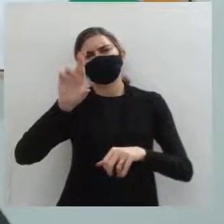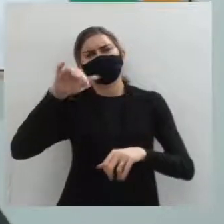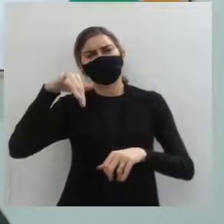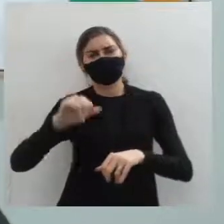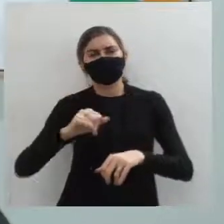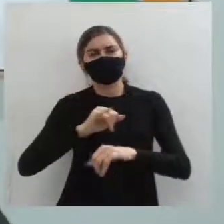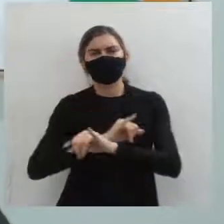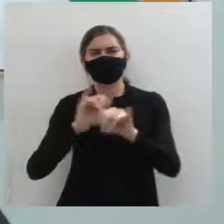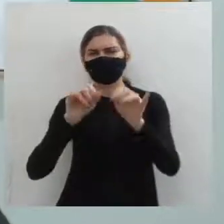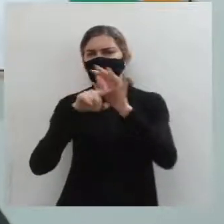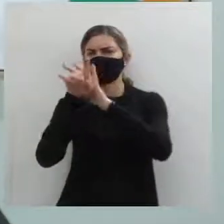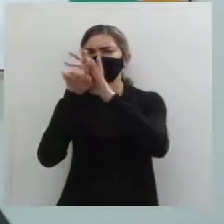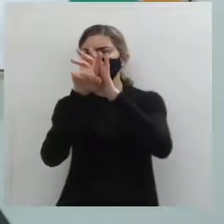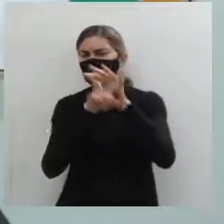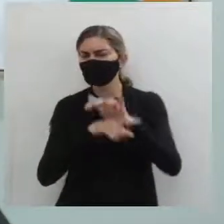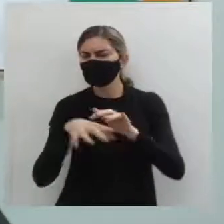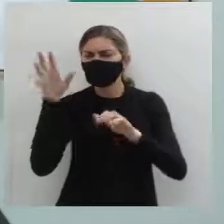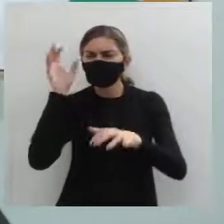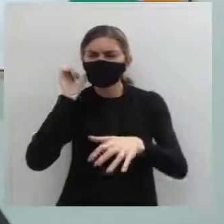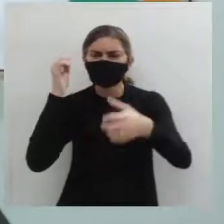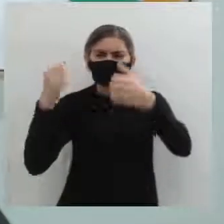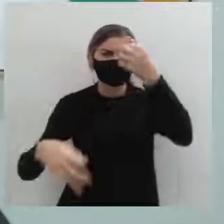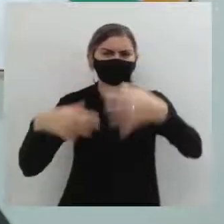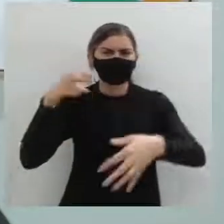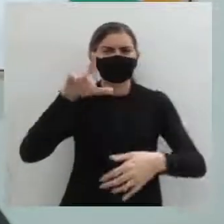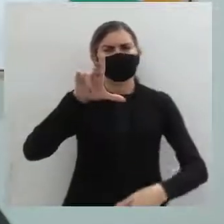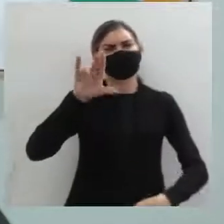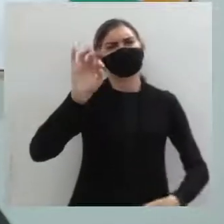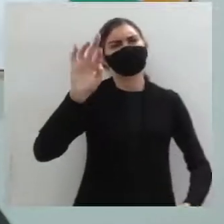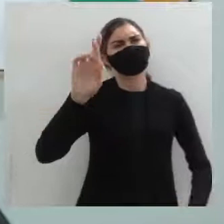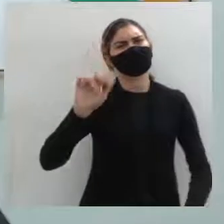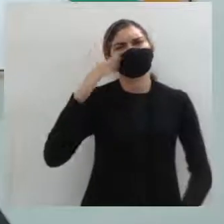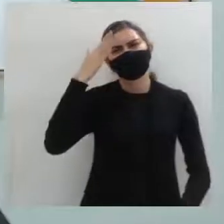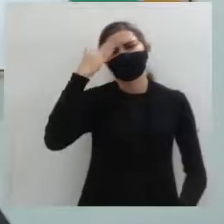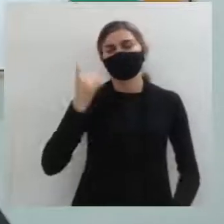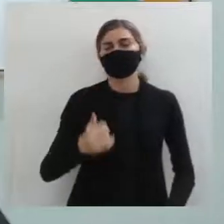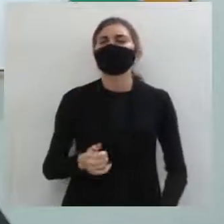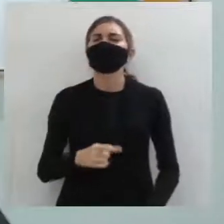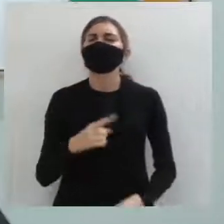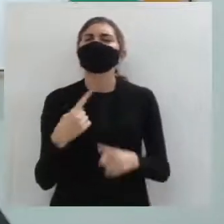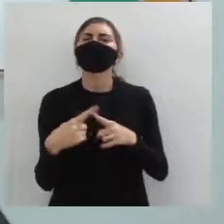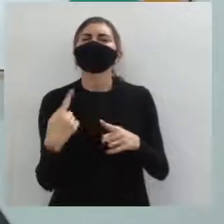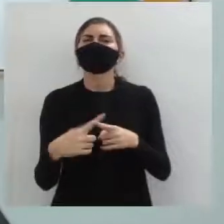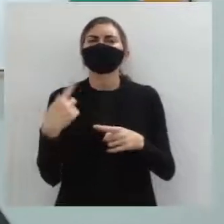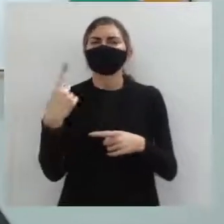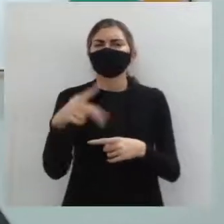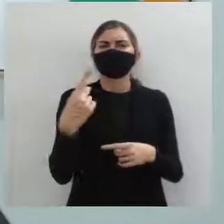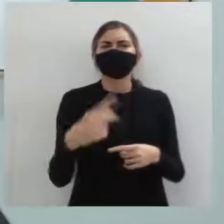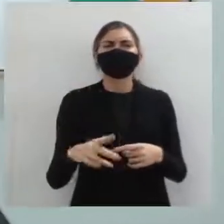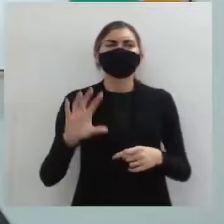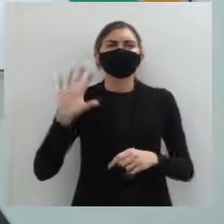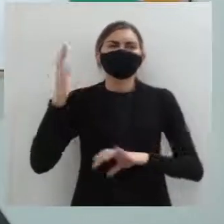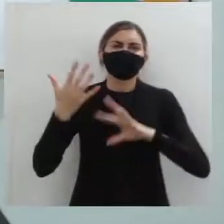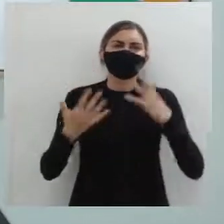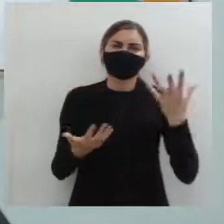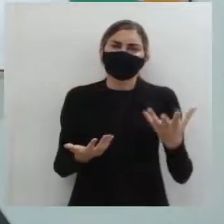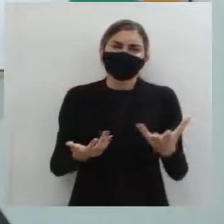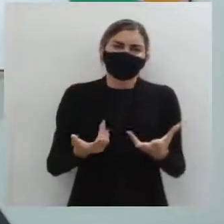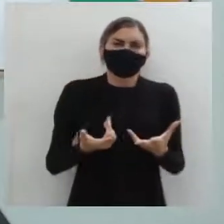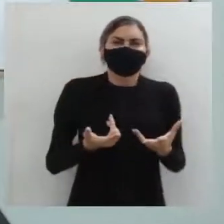para analisar e ouvir Lutero, para saber por que ele estava causando tanto